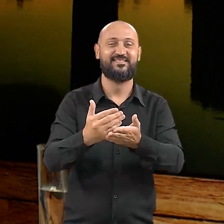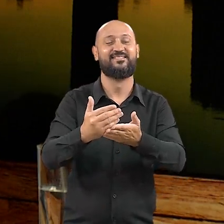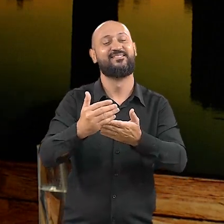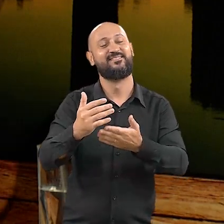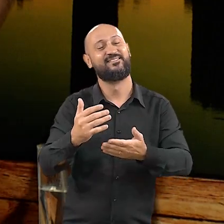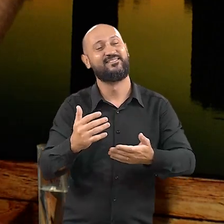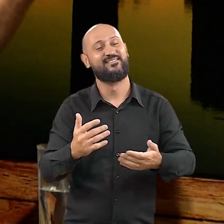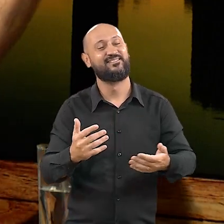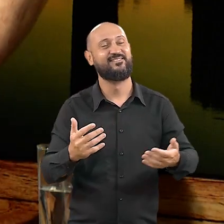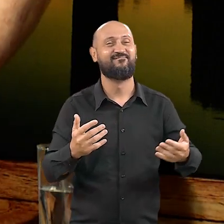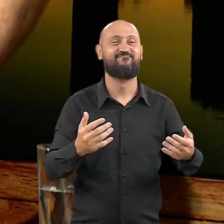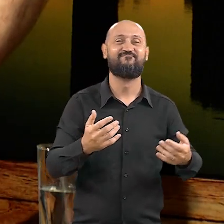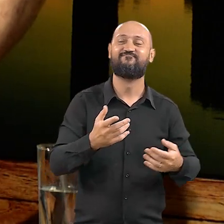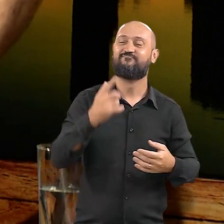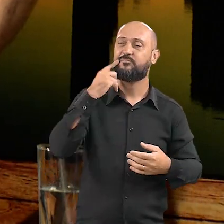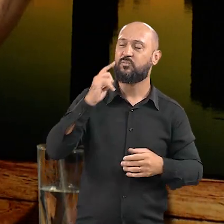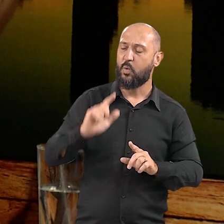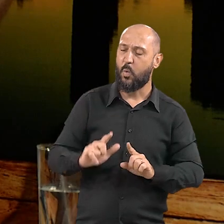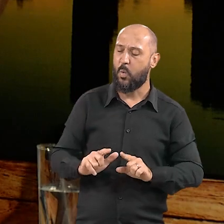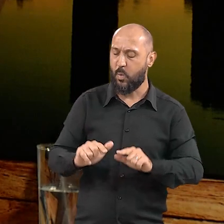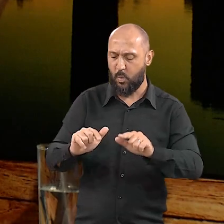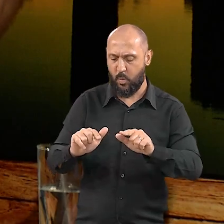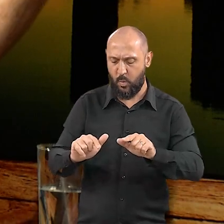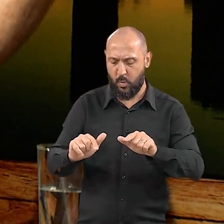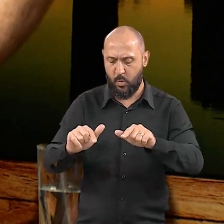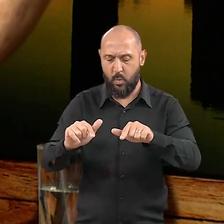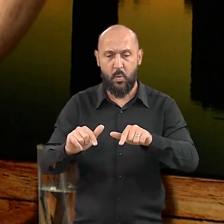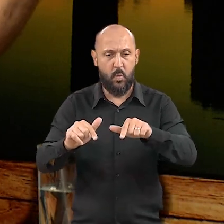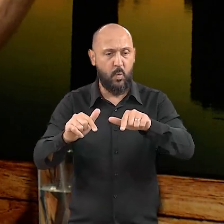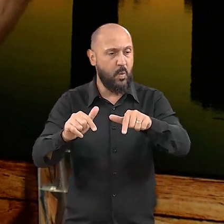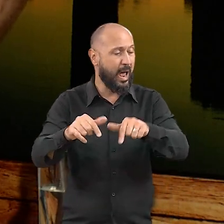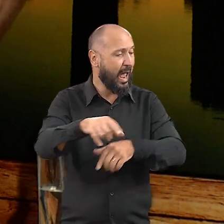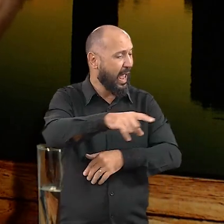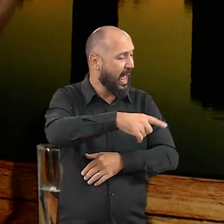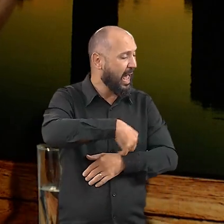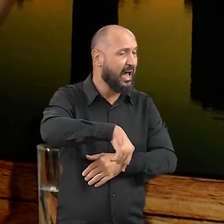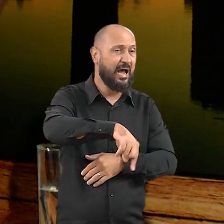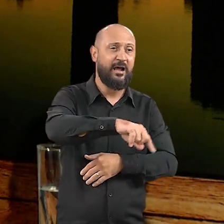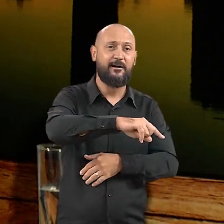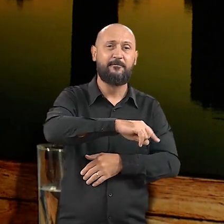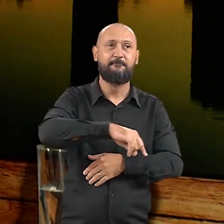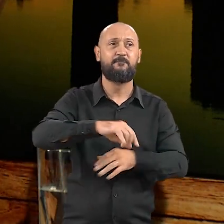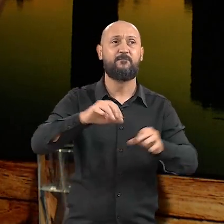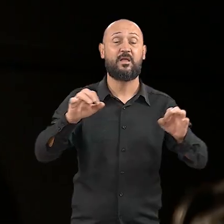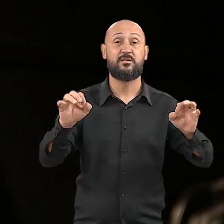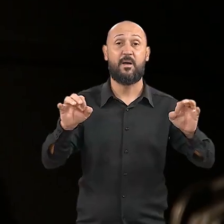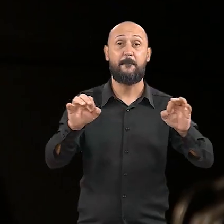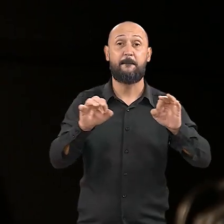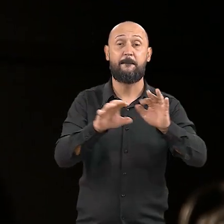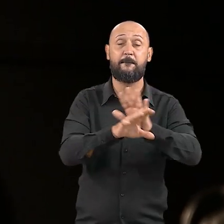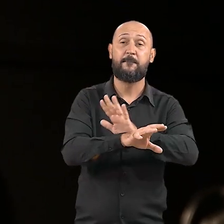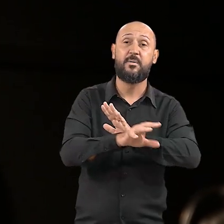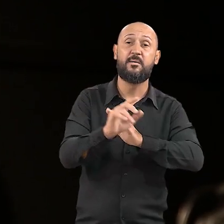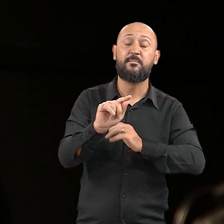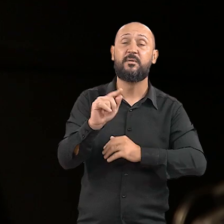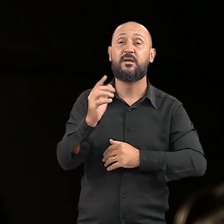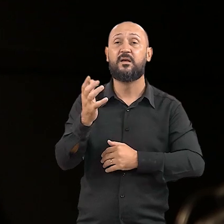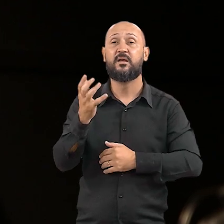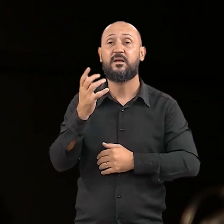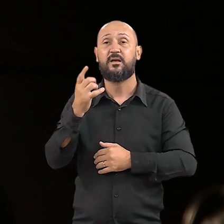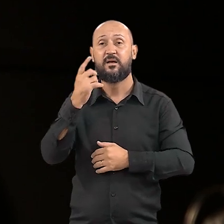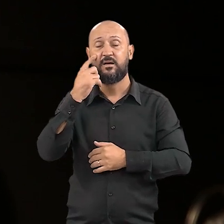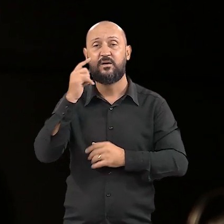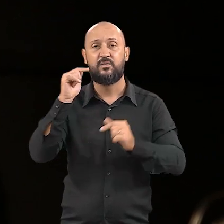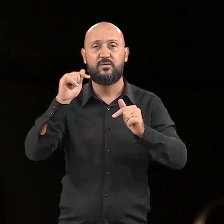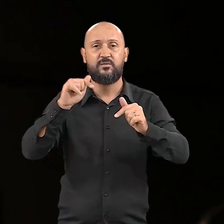começou. Tanto se lutou para que agora tudo aqui ficasse pronto, para quem